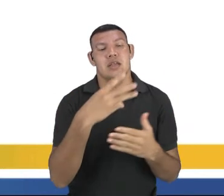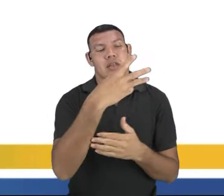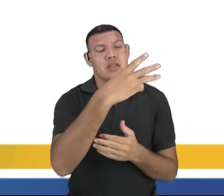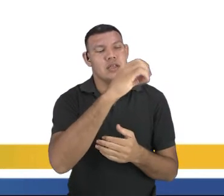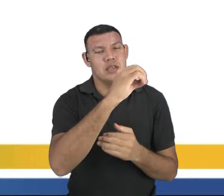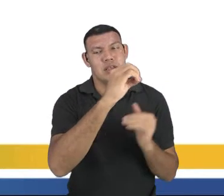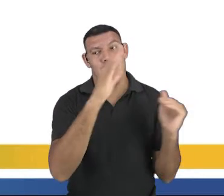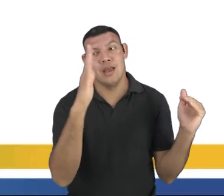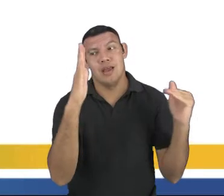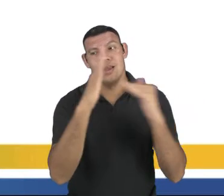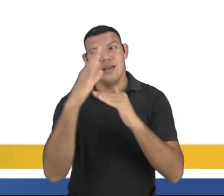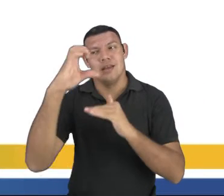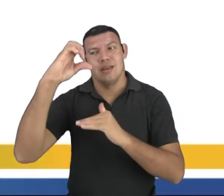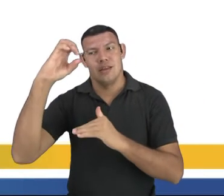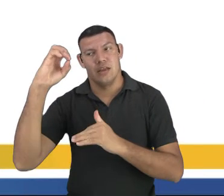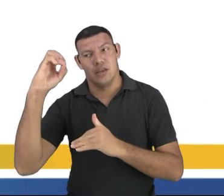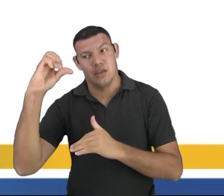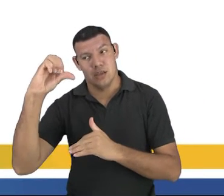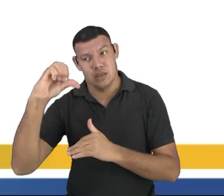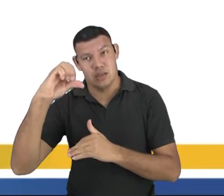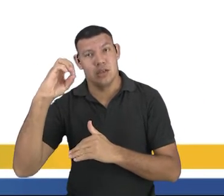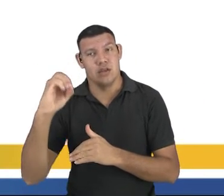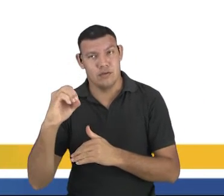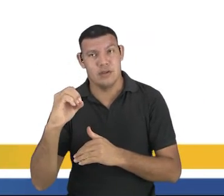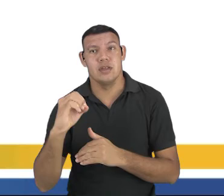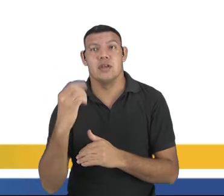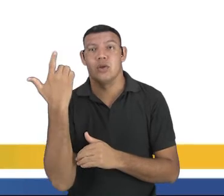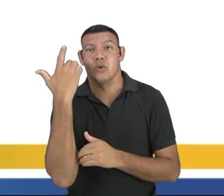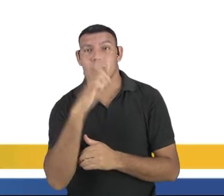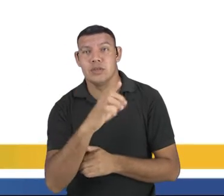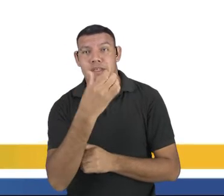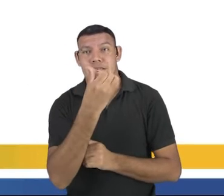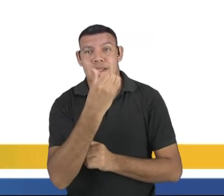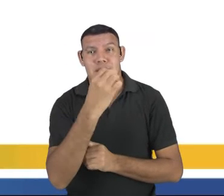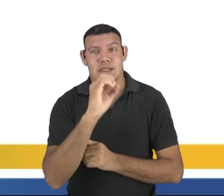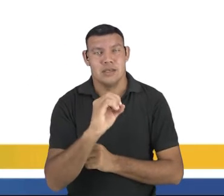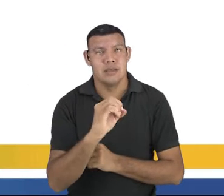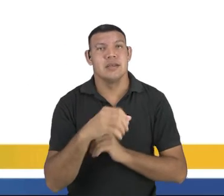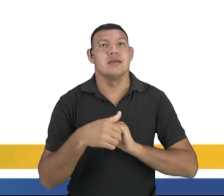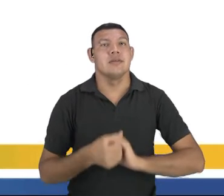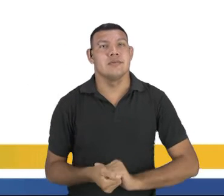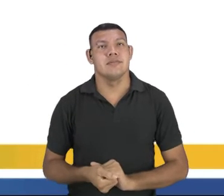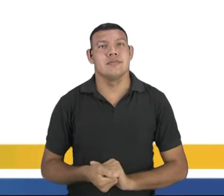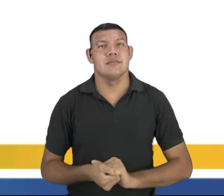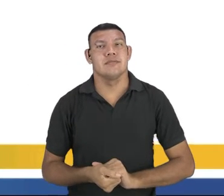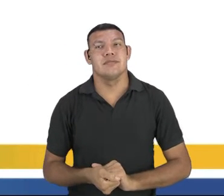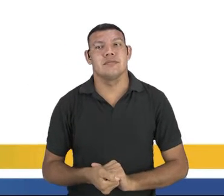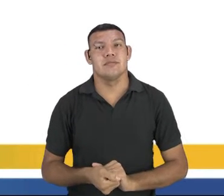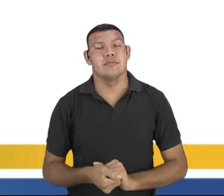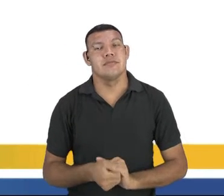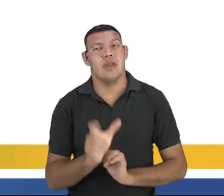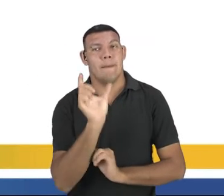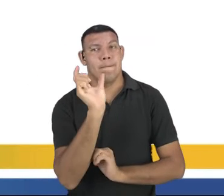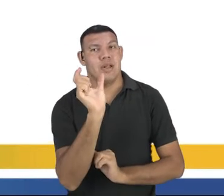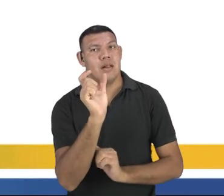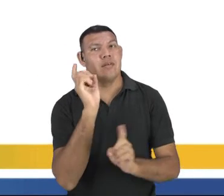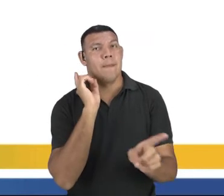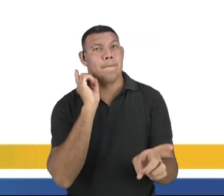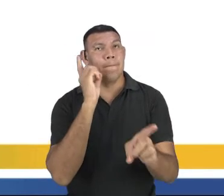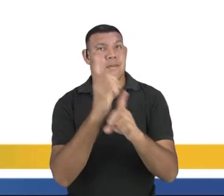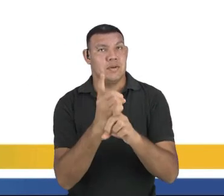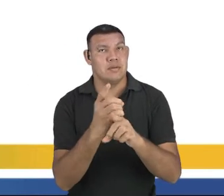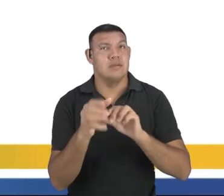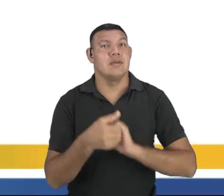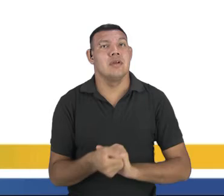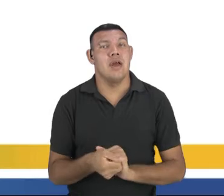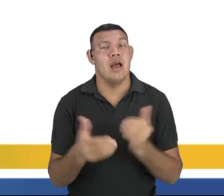30, eu vou ter um ganho de 60 graus. Esse termo aqui eu estou procurando, e aí vamos agora desenvolver o lado do vidro. Então, nós